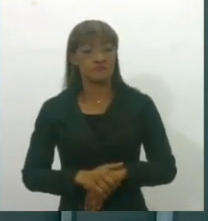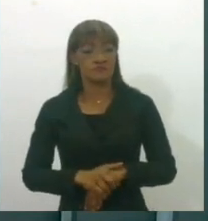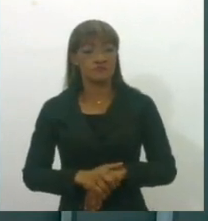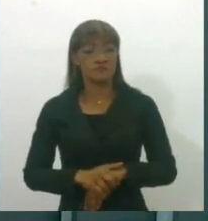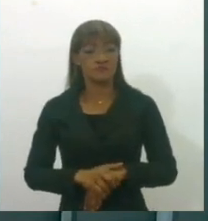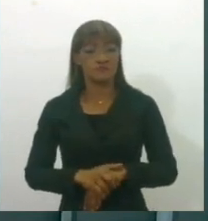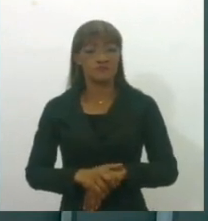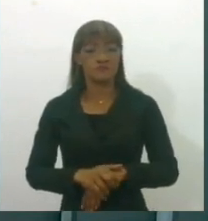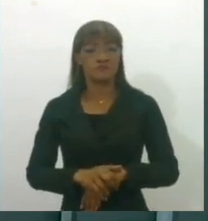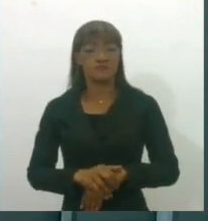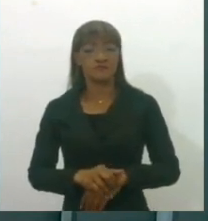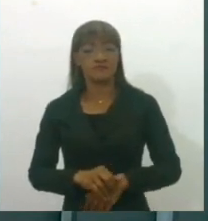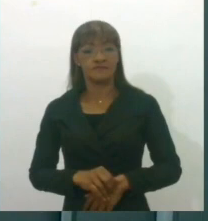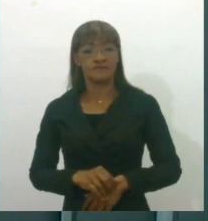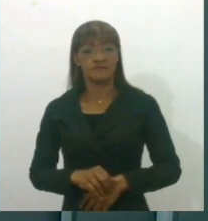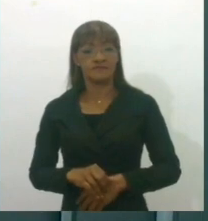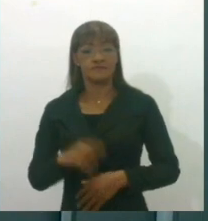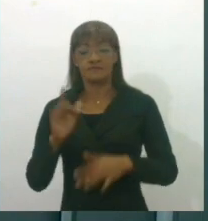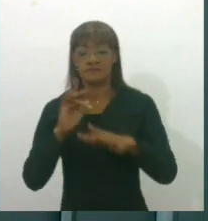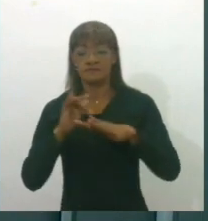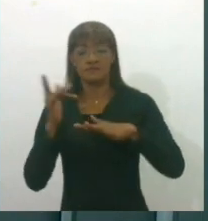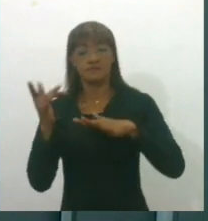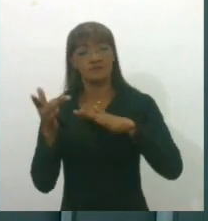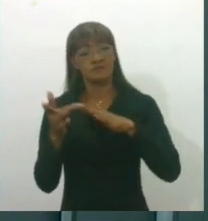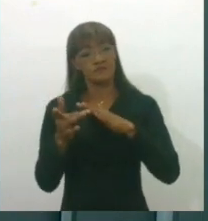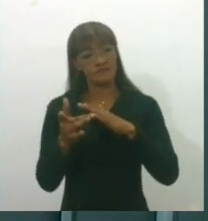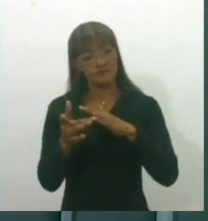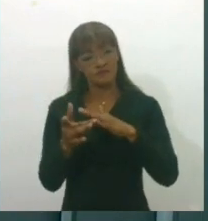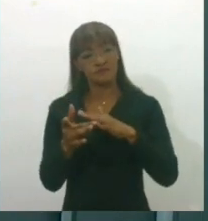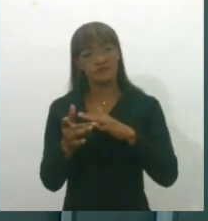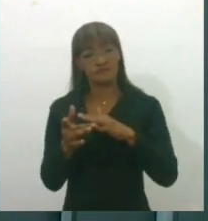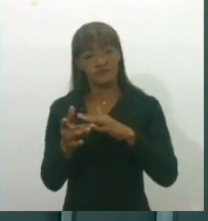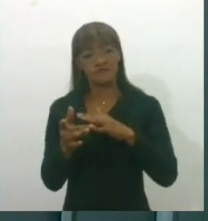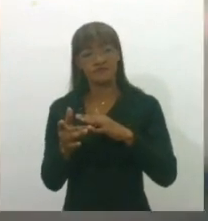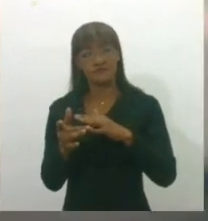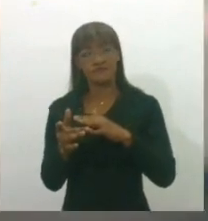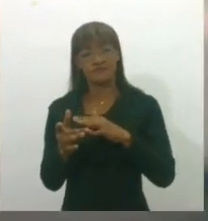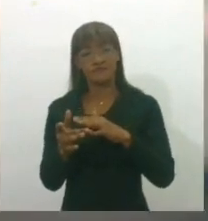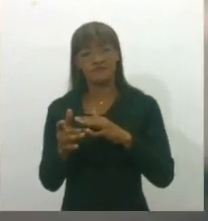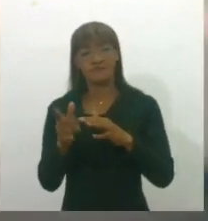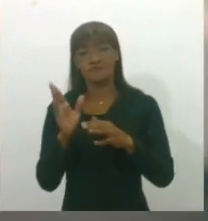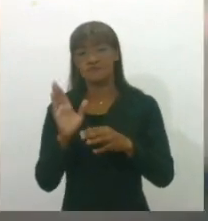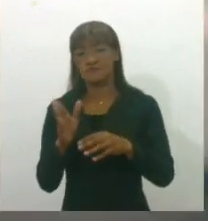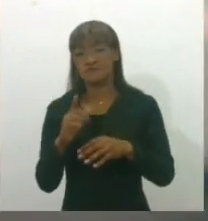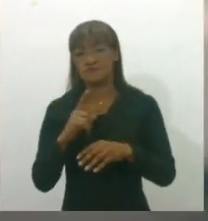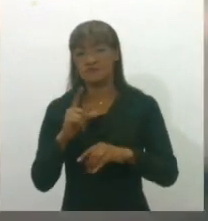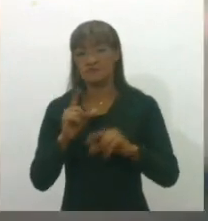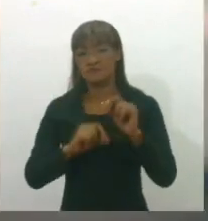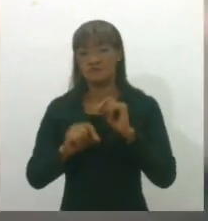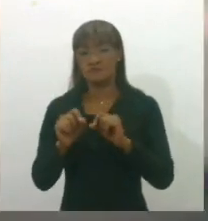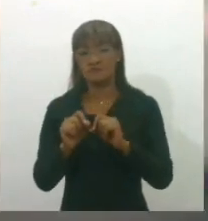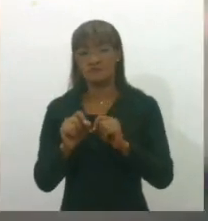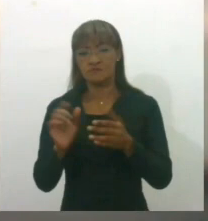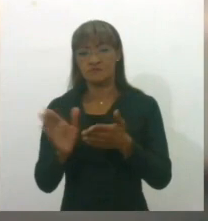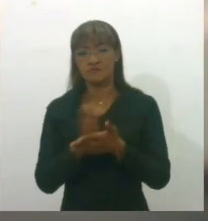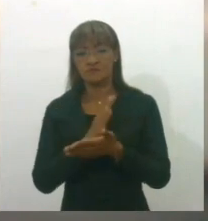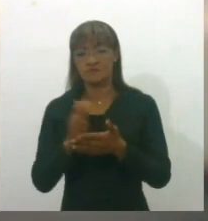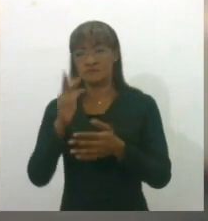redes sociais, nós somos chamados a atenção de que determinada pessoa precisa de doação, de